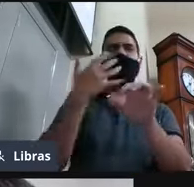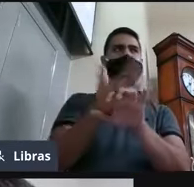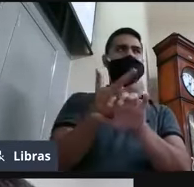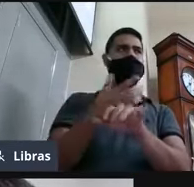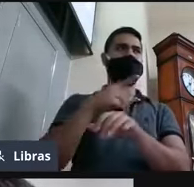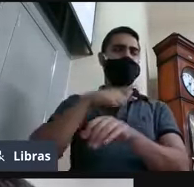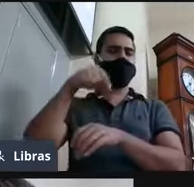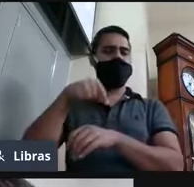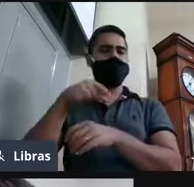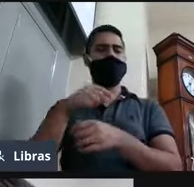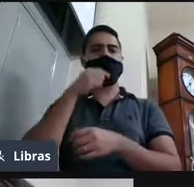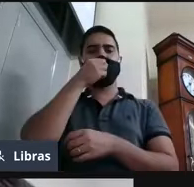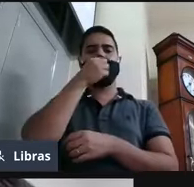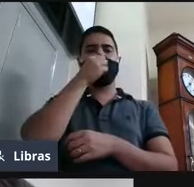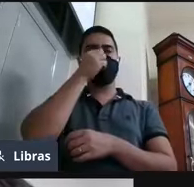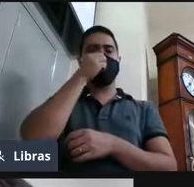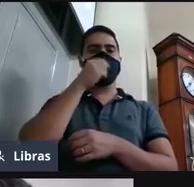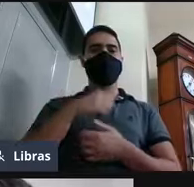aqui,